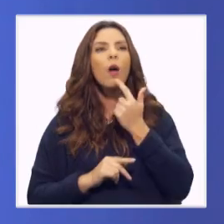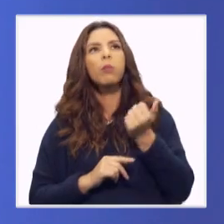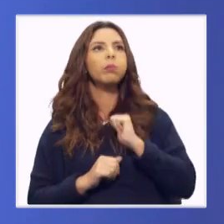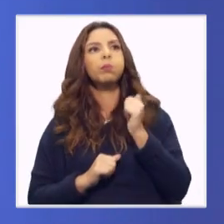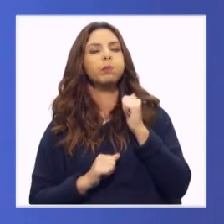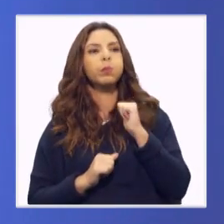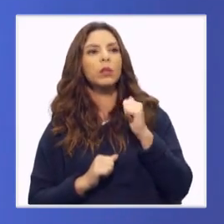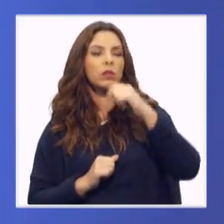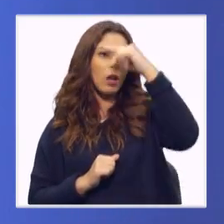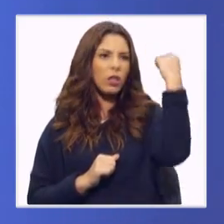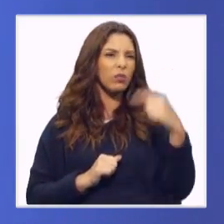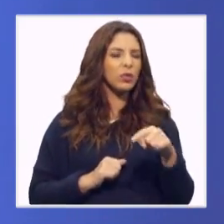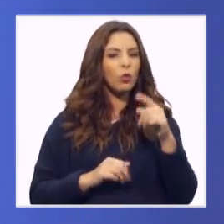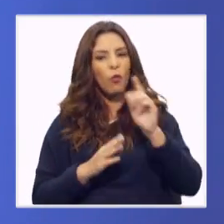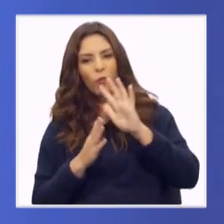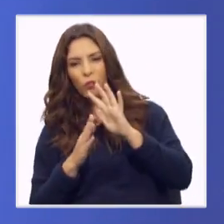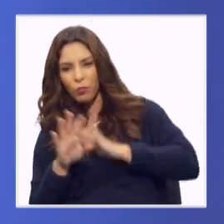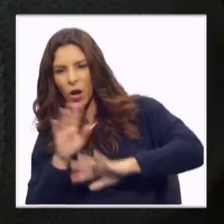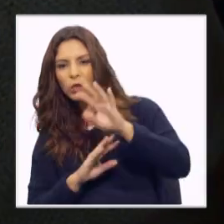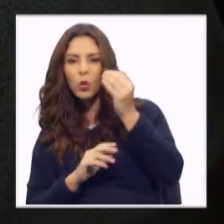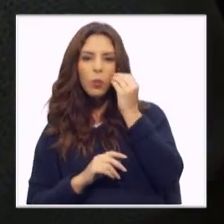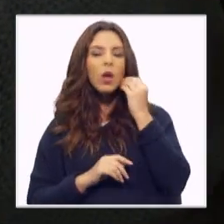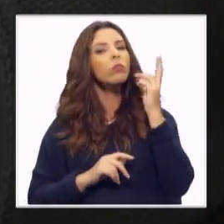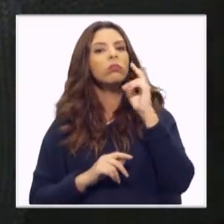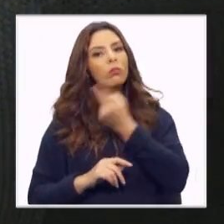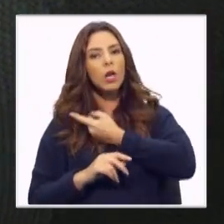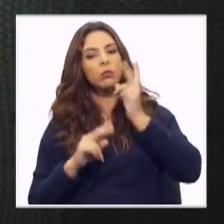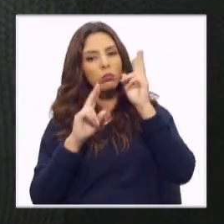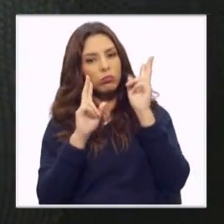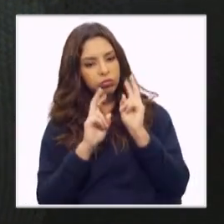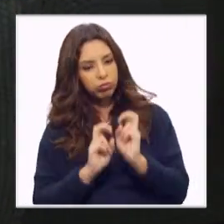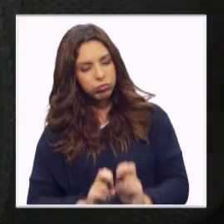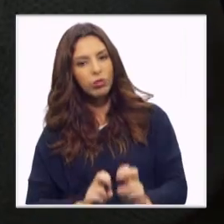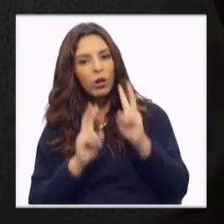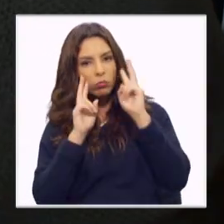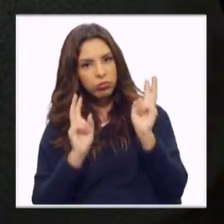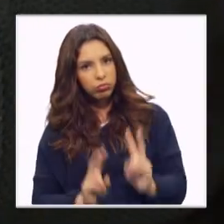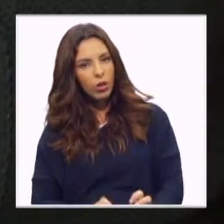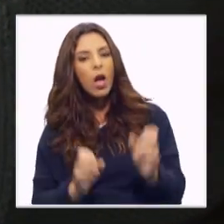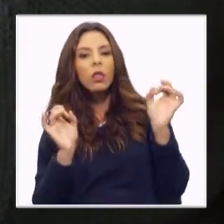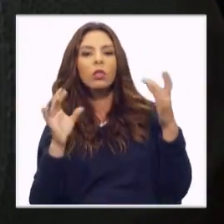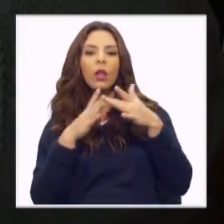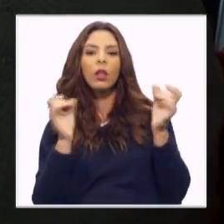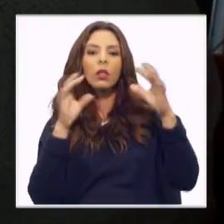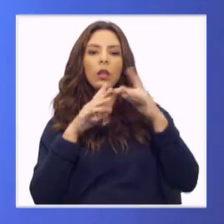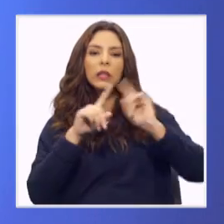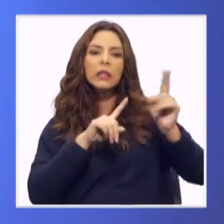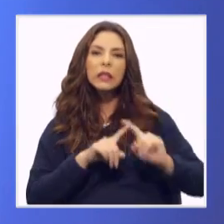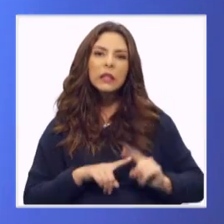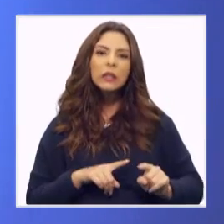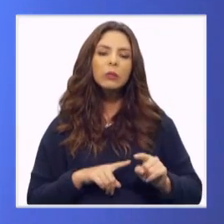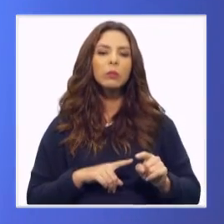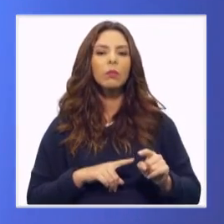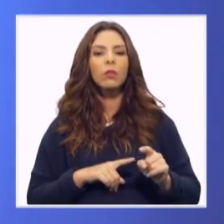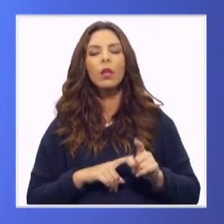pensar, eu não consigo fazer, é tentar planear as coisas. Primeiro comecei por pesquisar, ir à internet principalmente, e ver várias